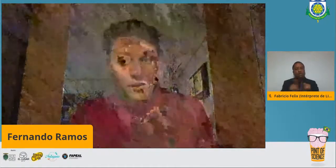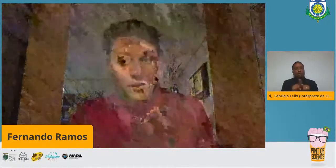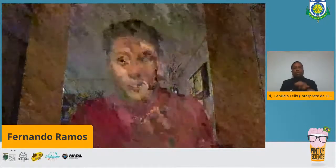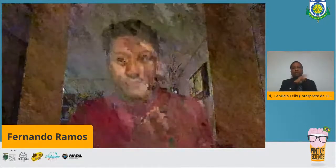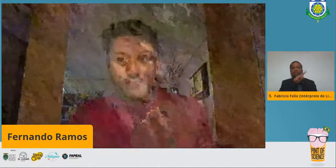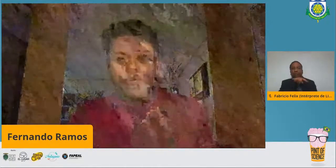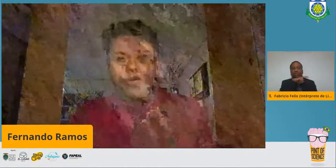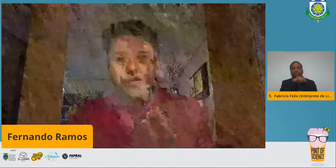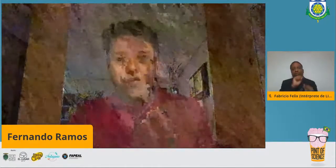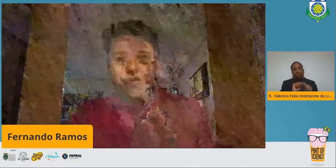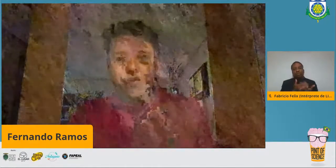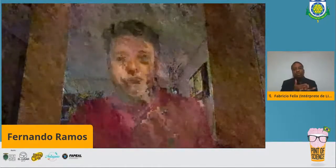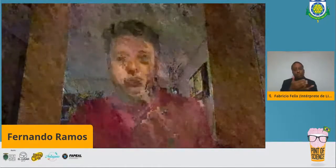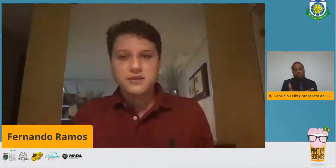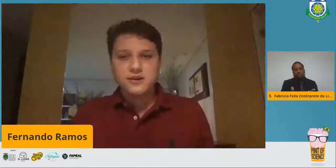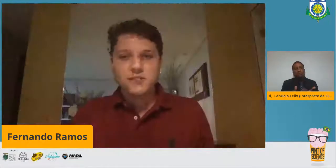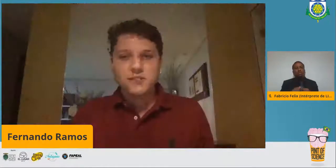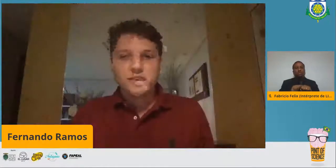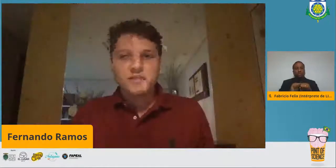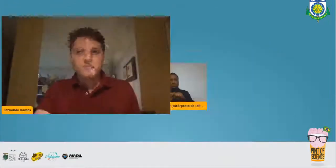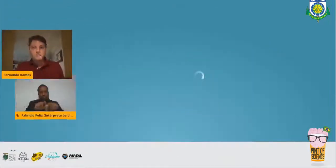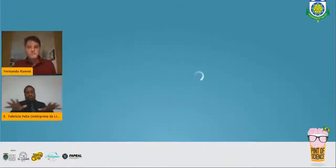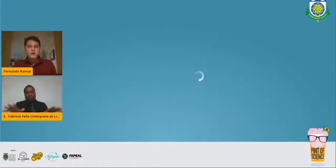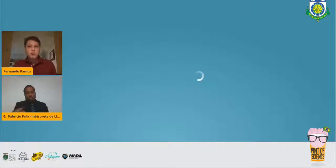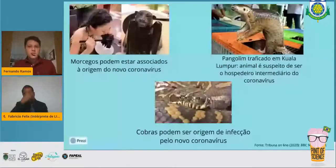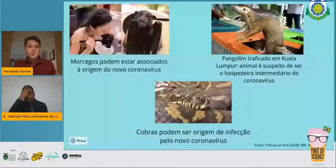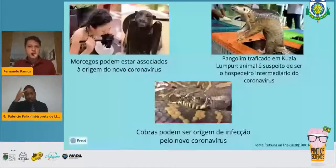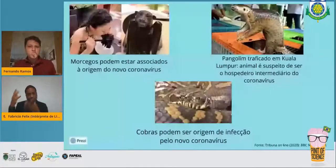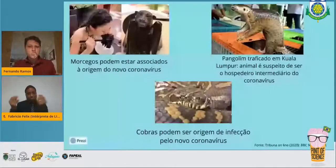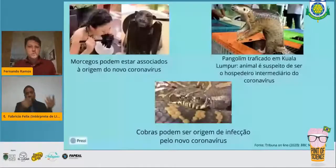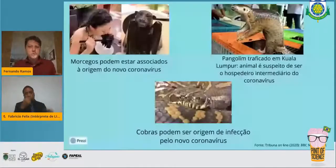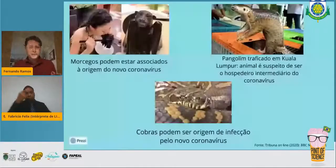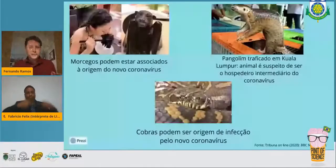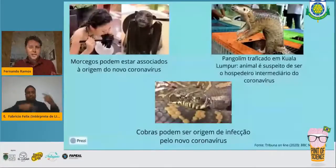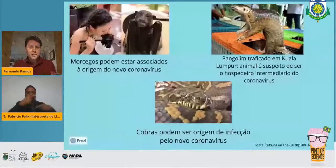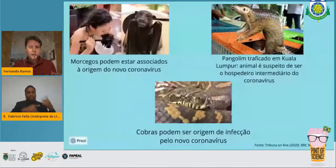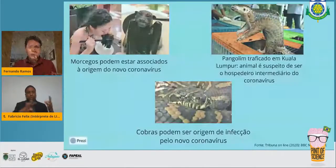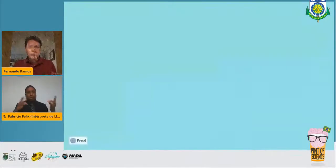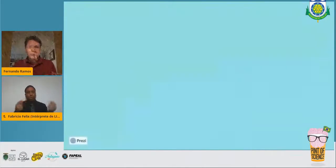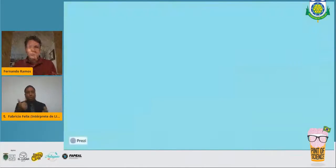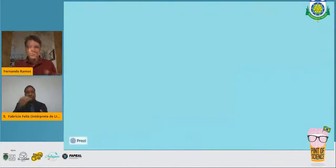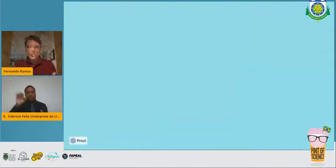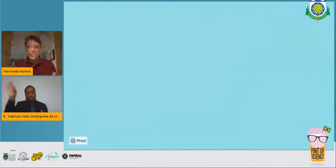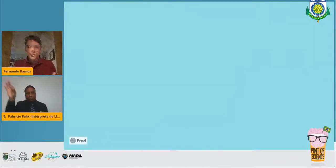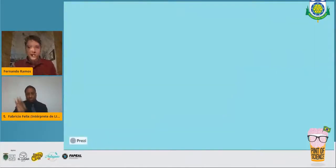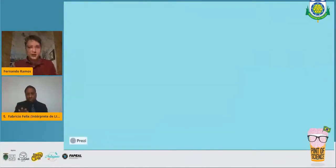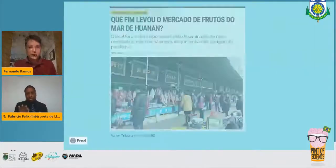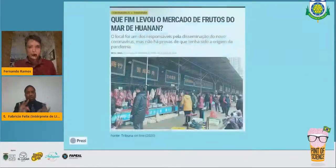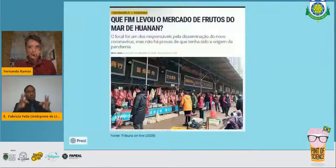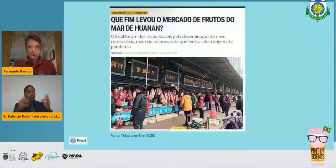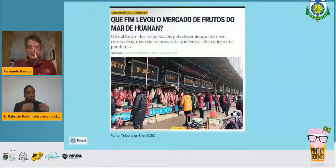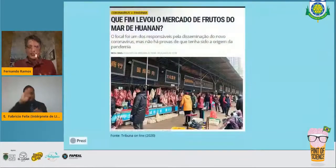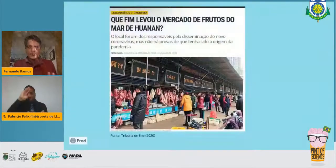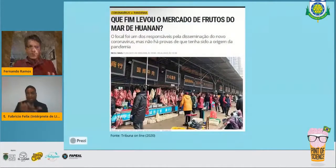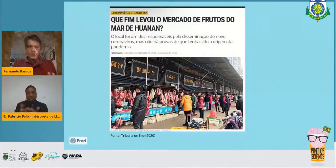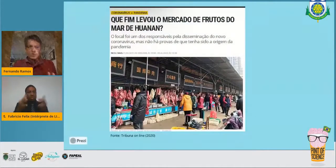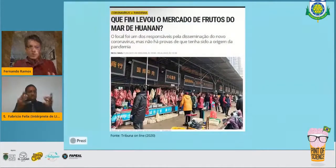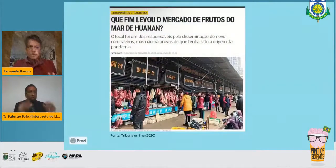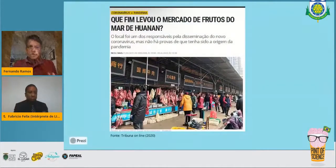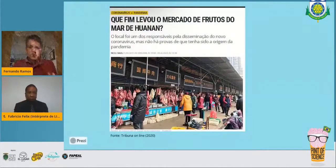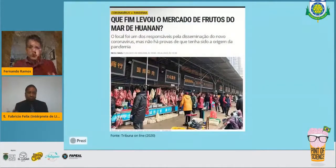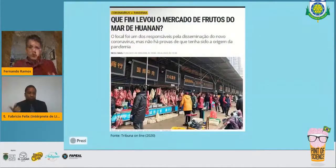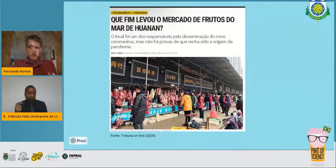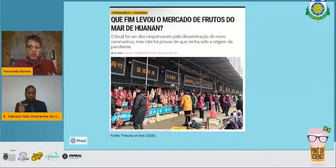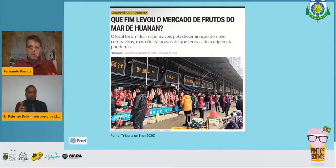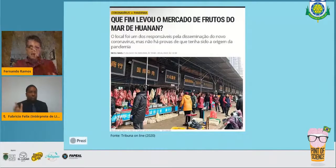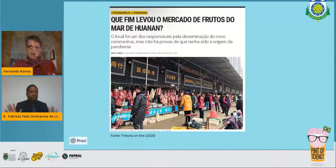de infecção. Então, muitas pessoas contestam, né? Nem tudo é 100%, nem todo mundo acredita em todas as informações.